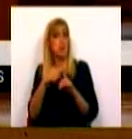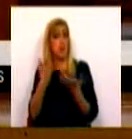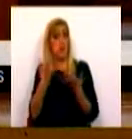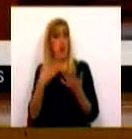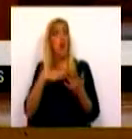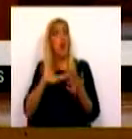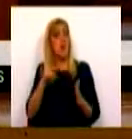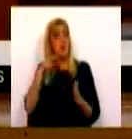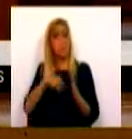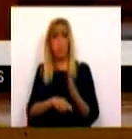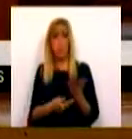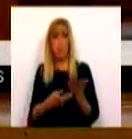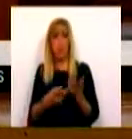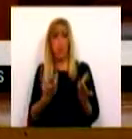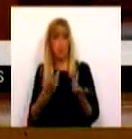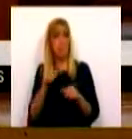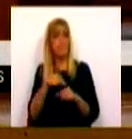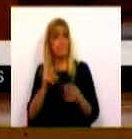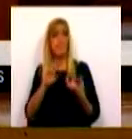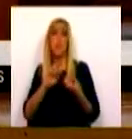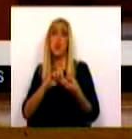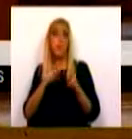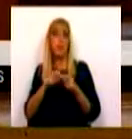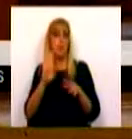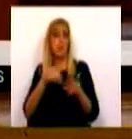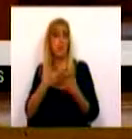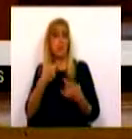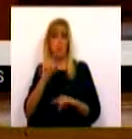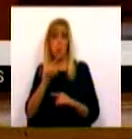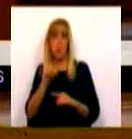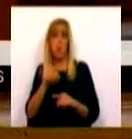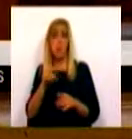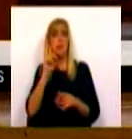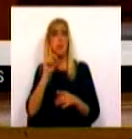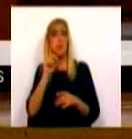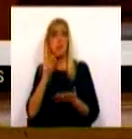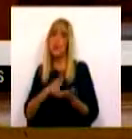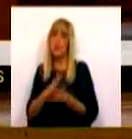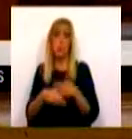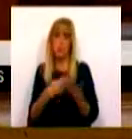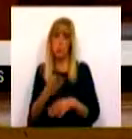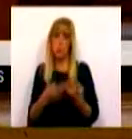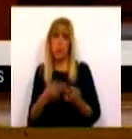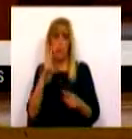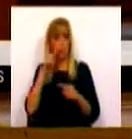não comprometer, que importa continuar sem interromper.